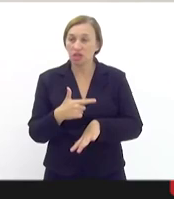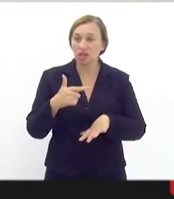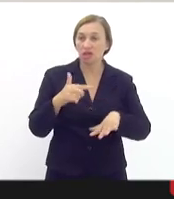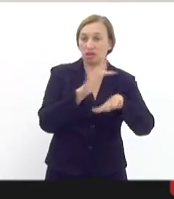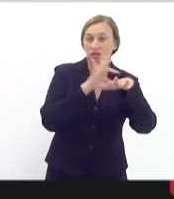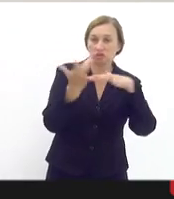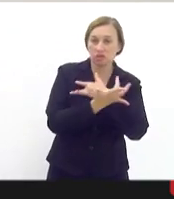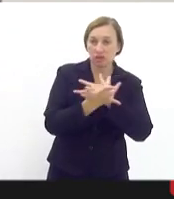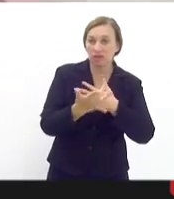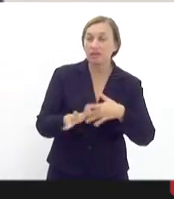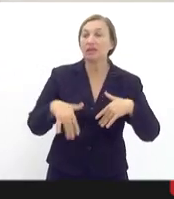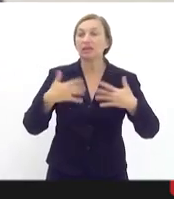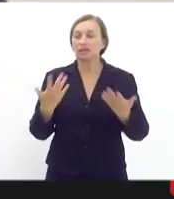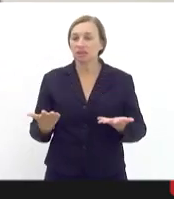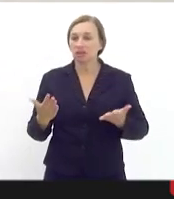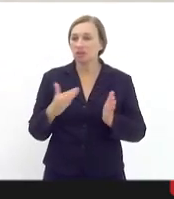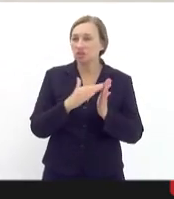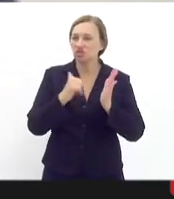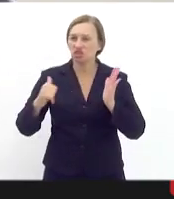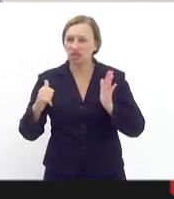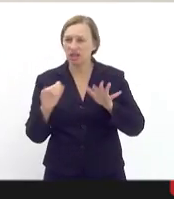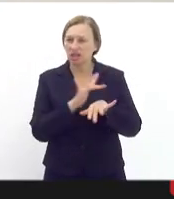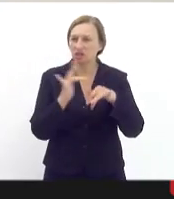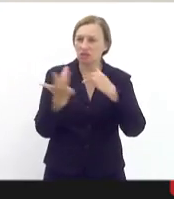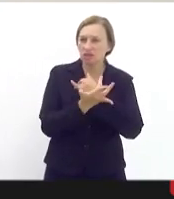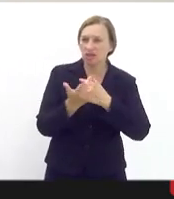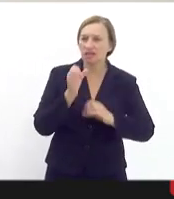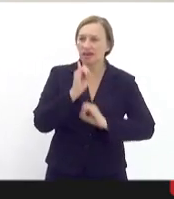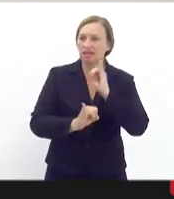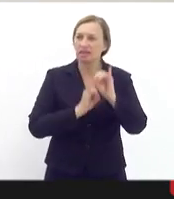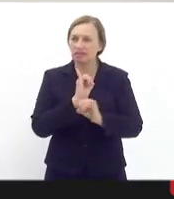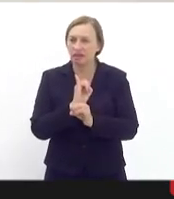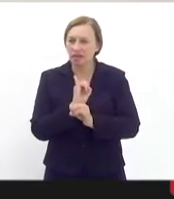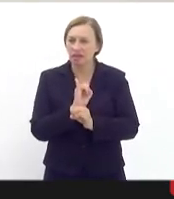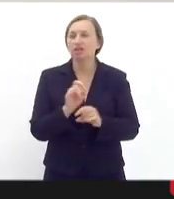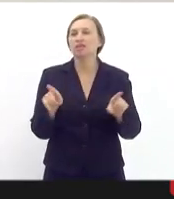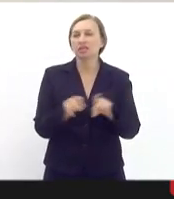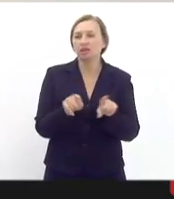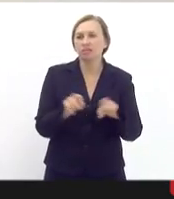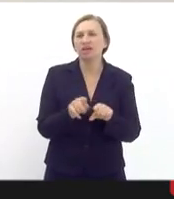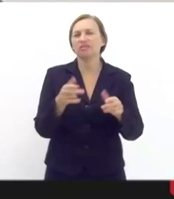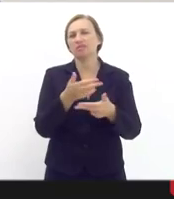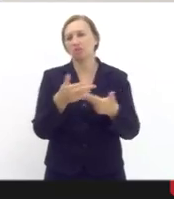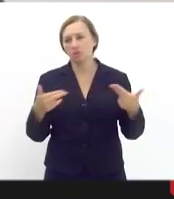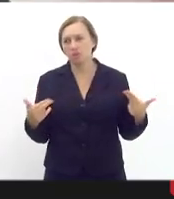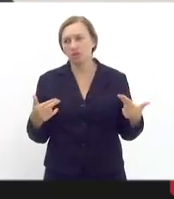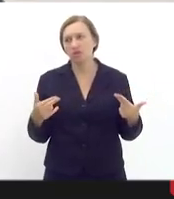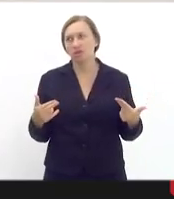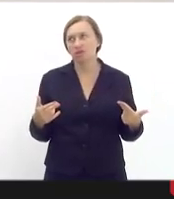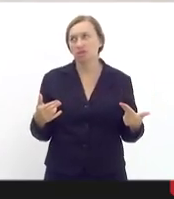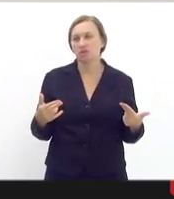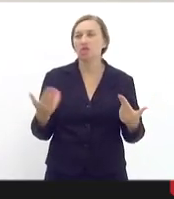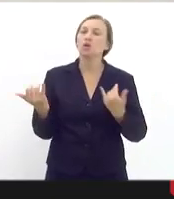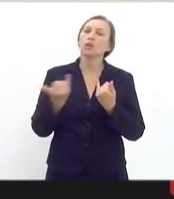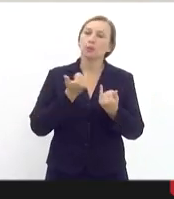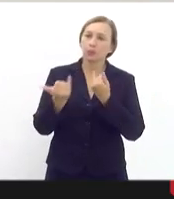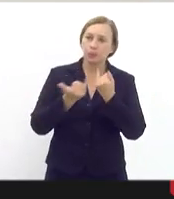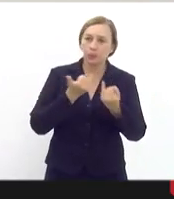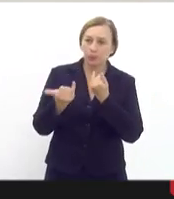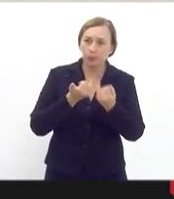Então, tirar-vos das redes sociais, a internet ela também tem coisas, né,